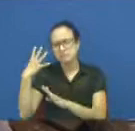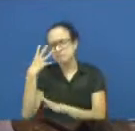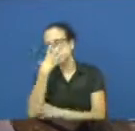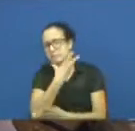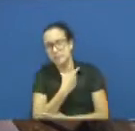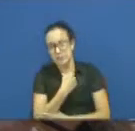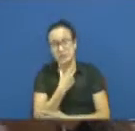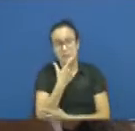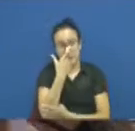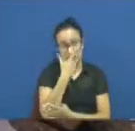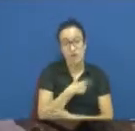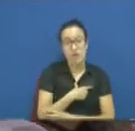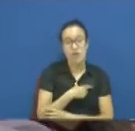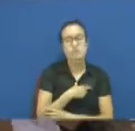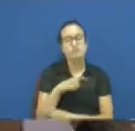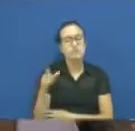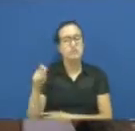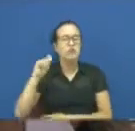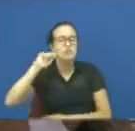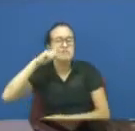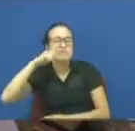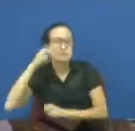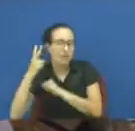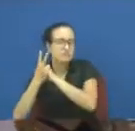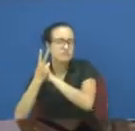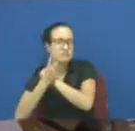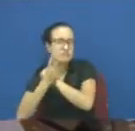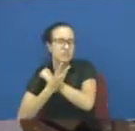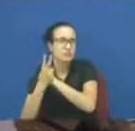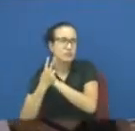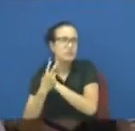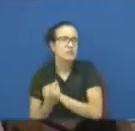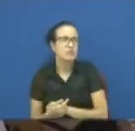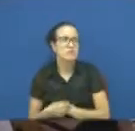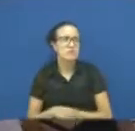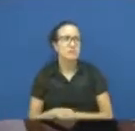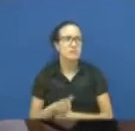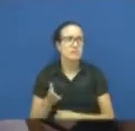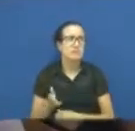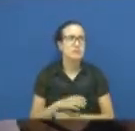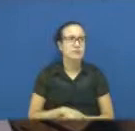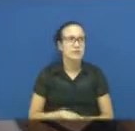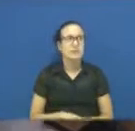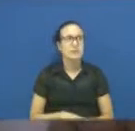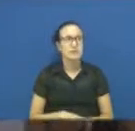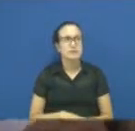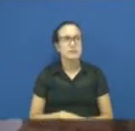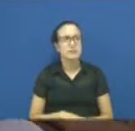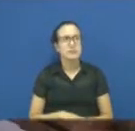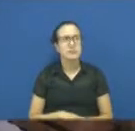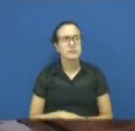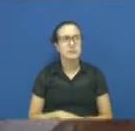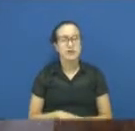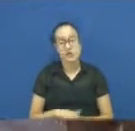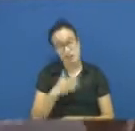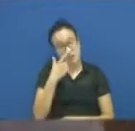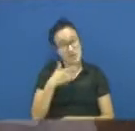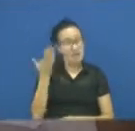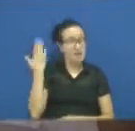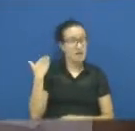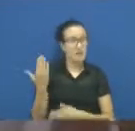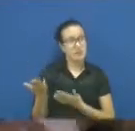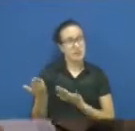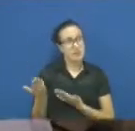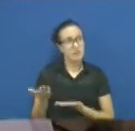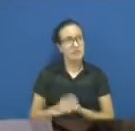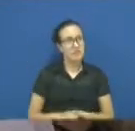tive a oportunidade de me tratar a parte dentária ainda naquela casa. Eu era um pouquinho mais novo, era o